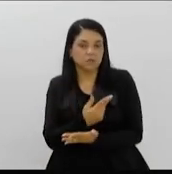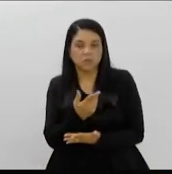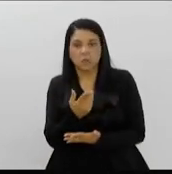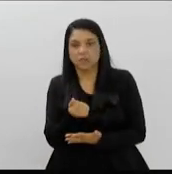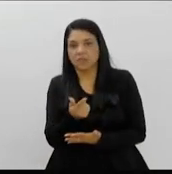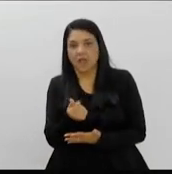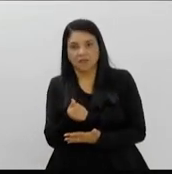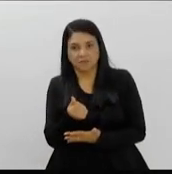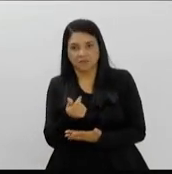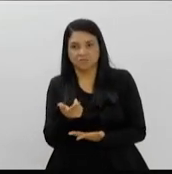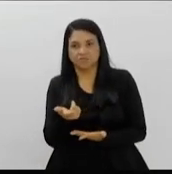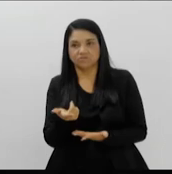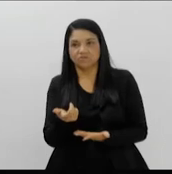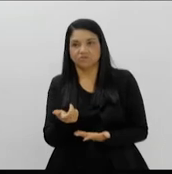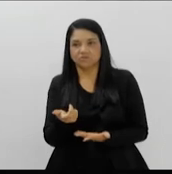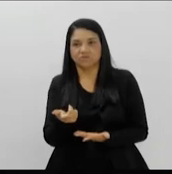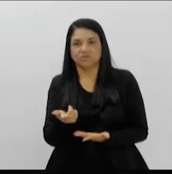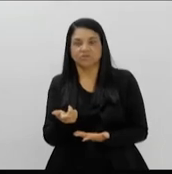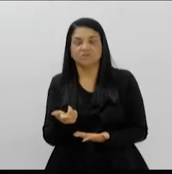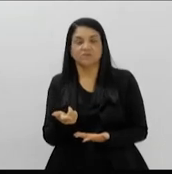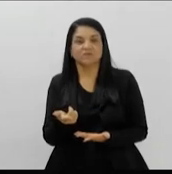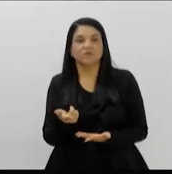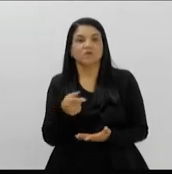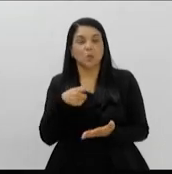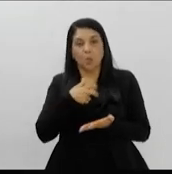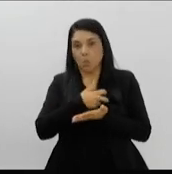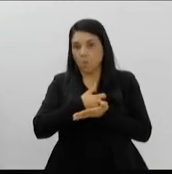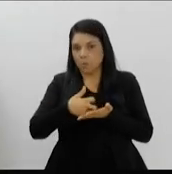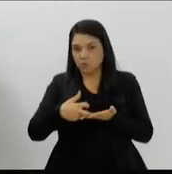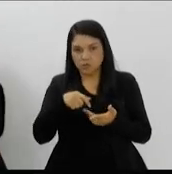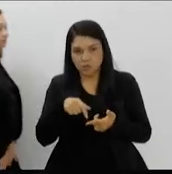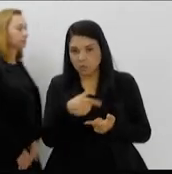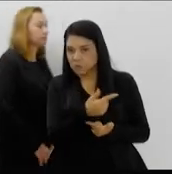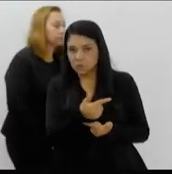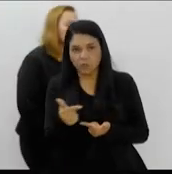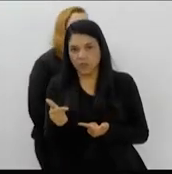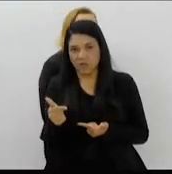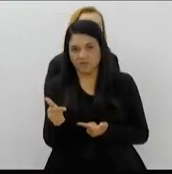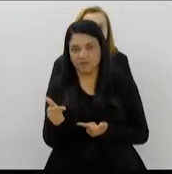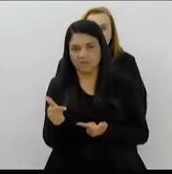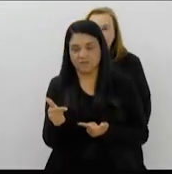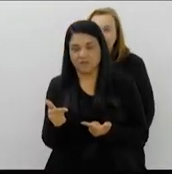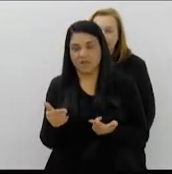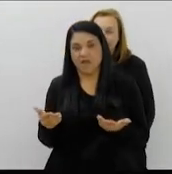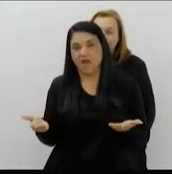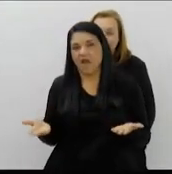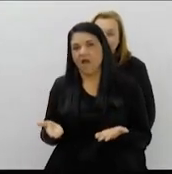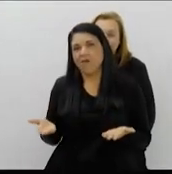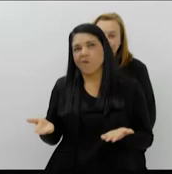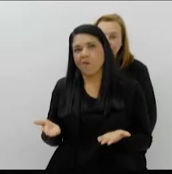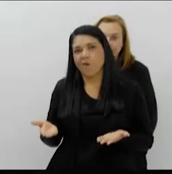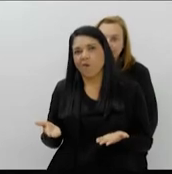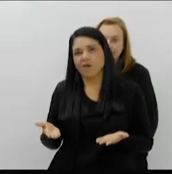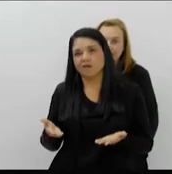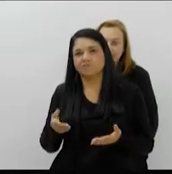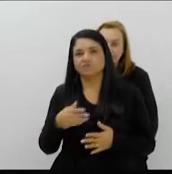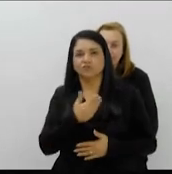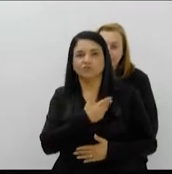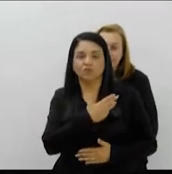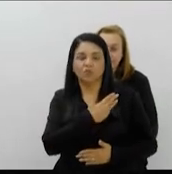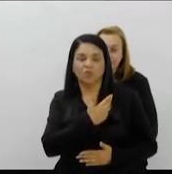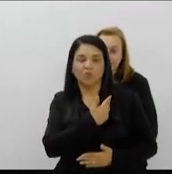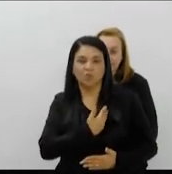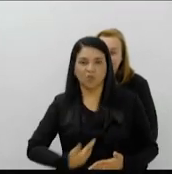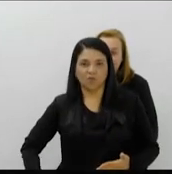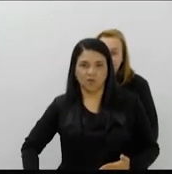reprimenda ou o sentido punitivo, aquilo que ele tinha feito, só saiu agora no governo do presidente